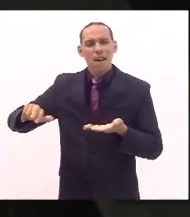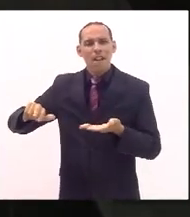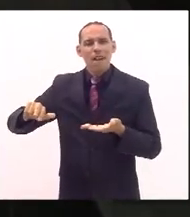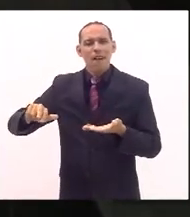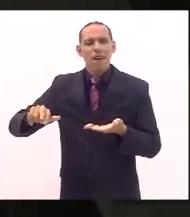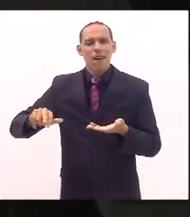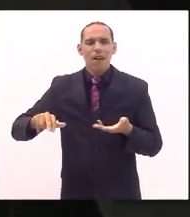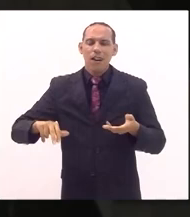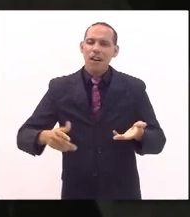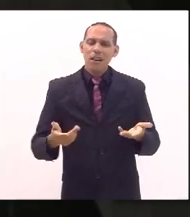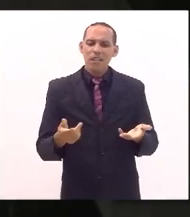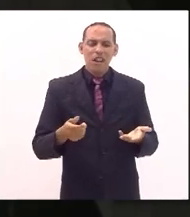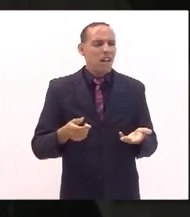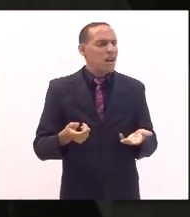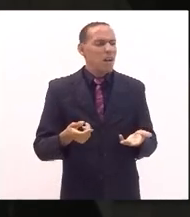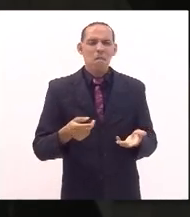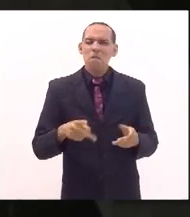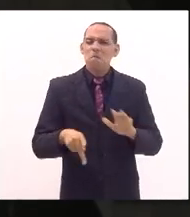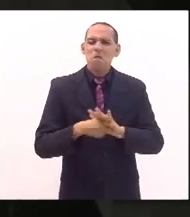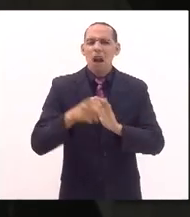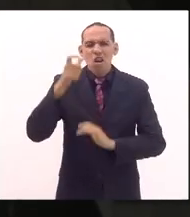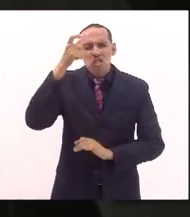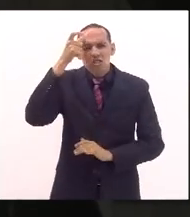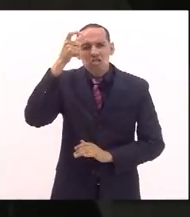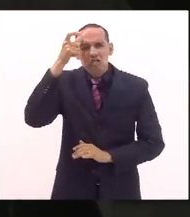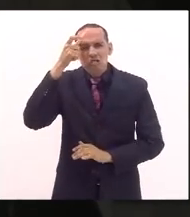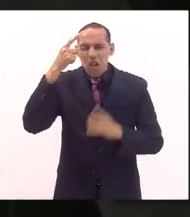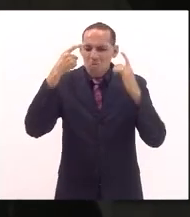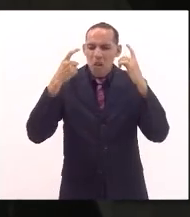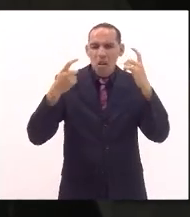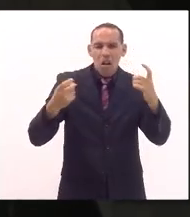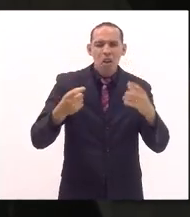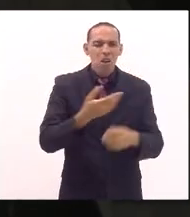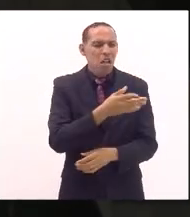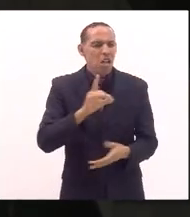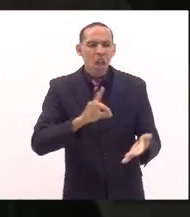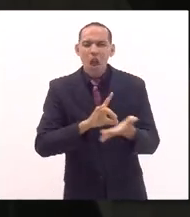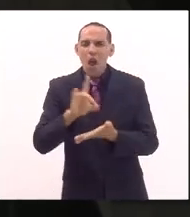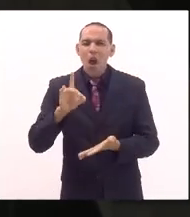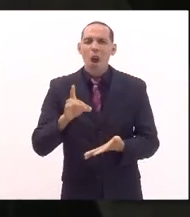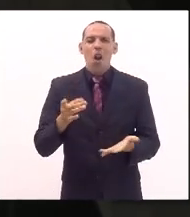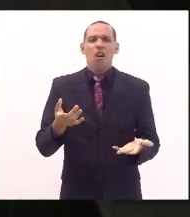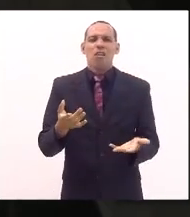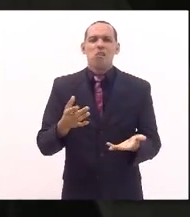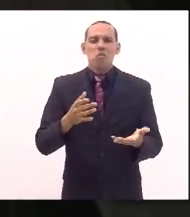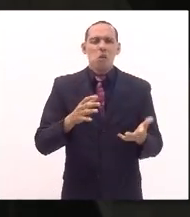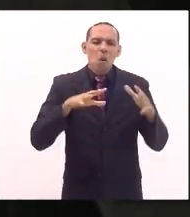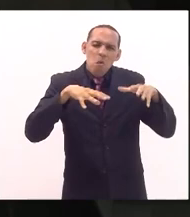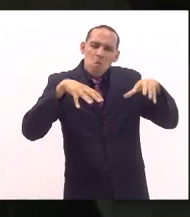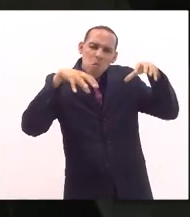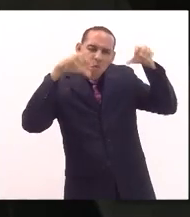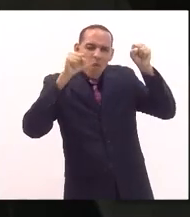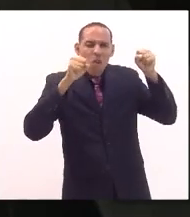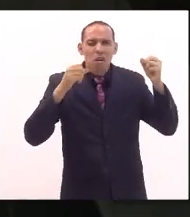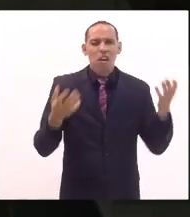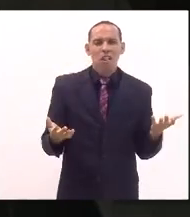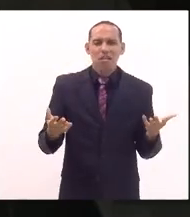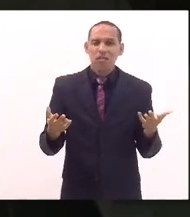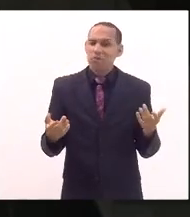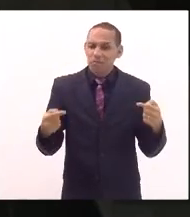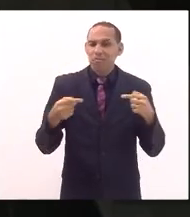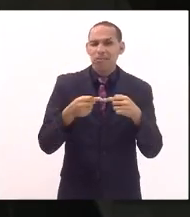a violentas atualizada Com base no ódio na violência na intolerância E obscurantismo é disso que se trata